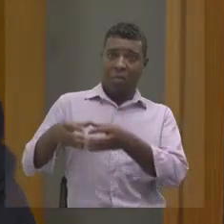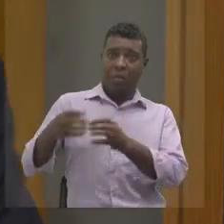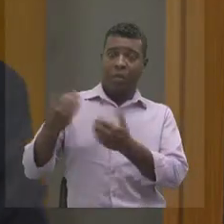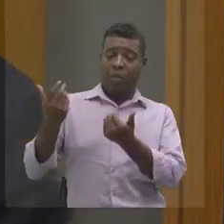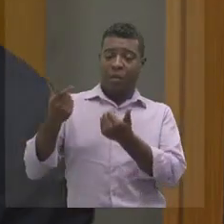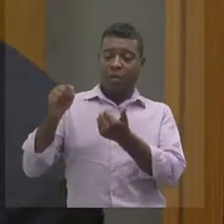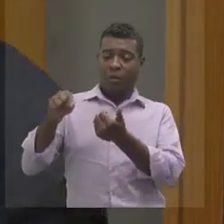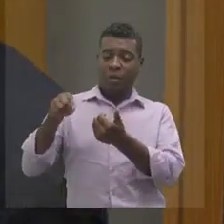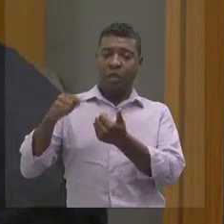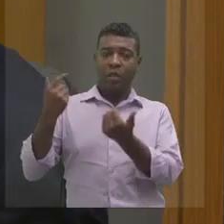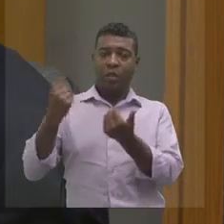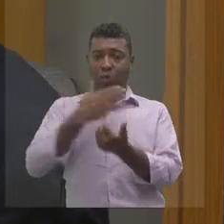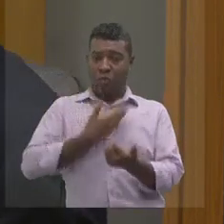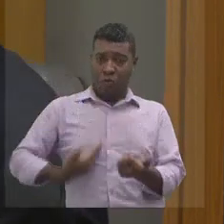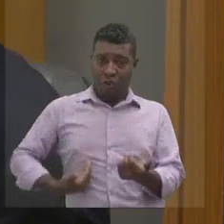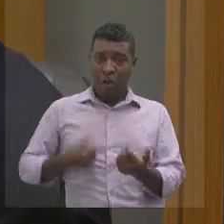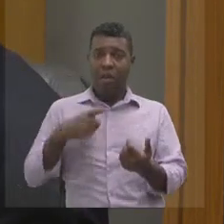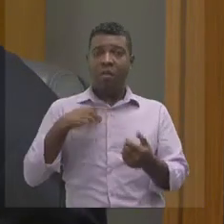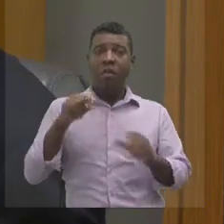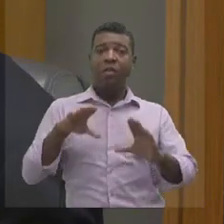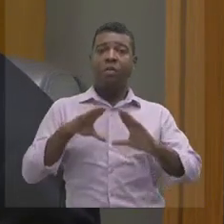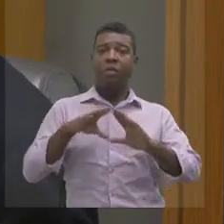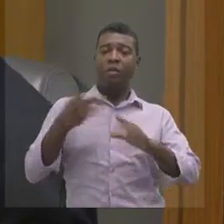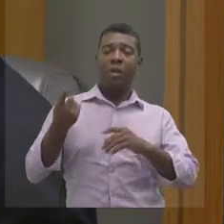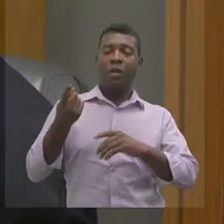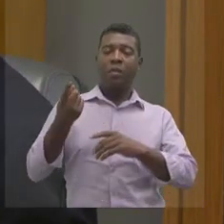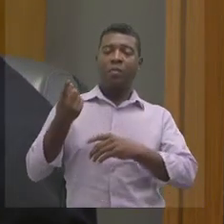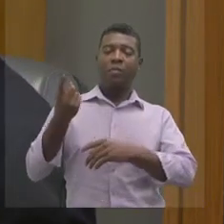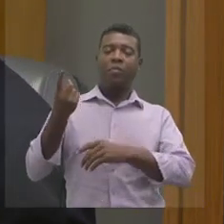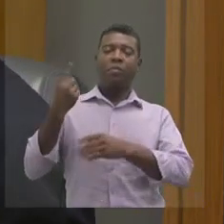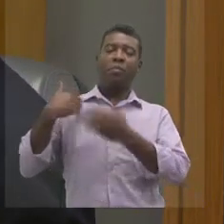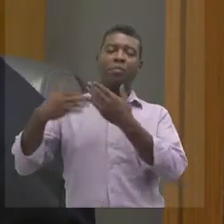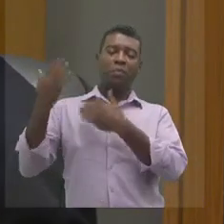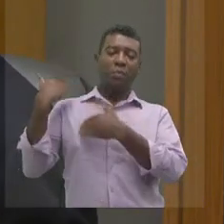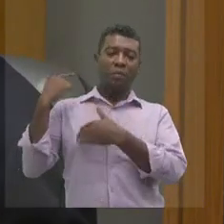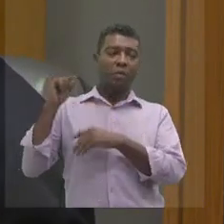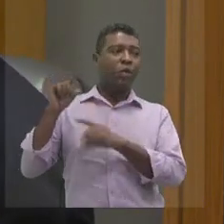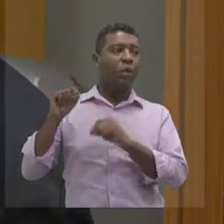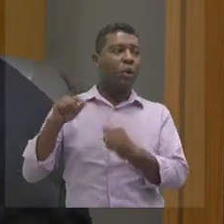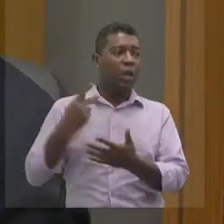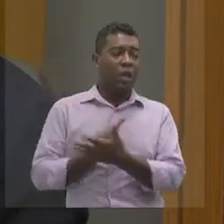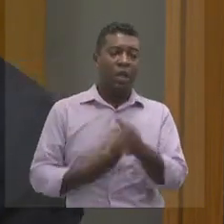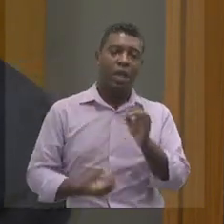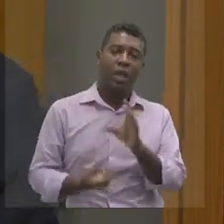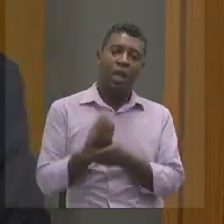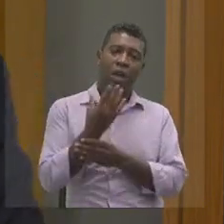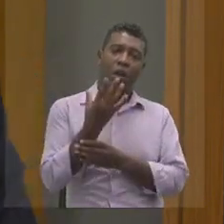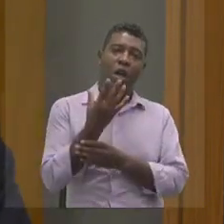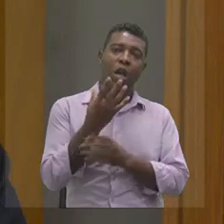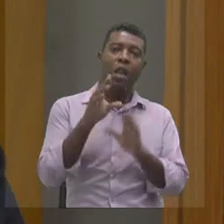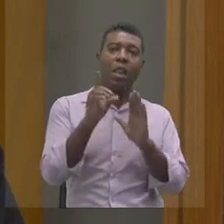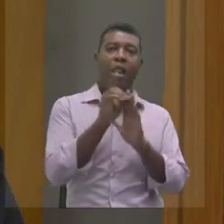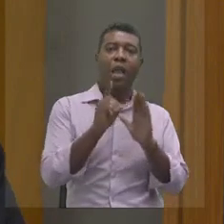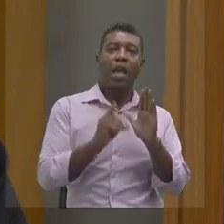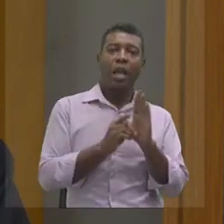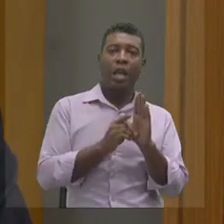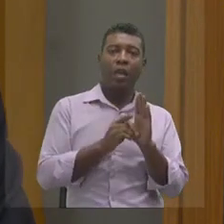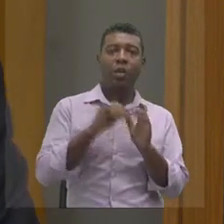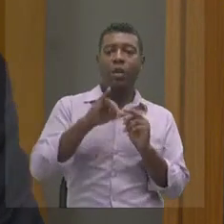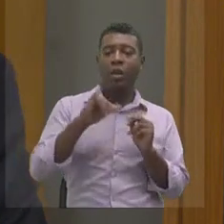que foi a criação do Decreto do ICMS outorgado do